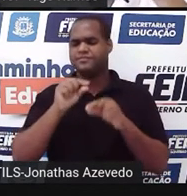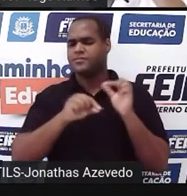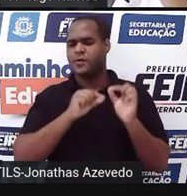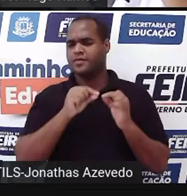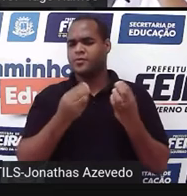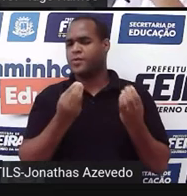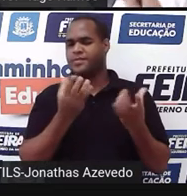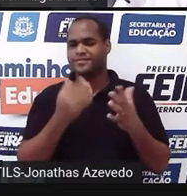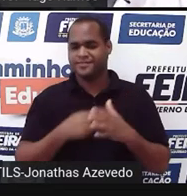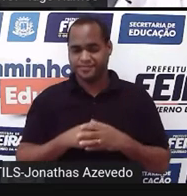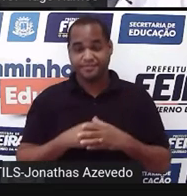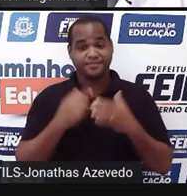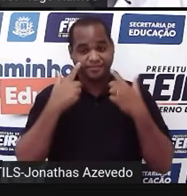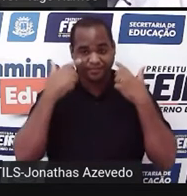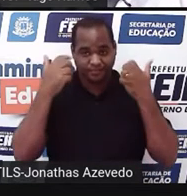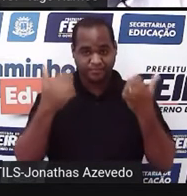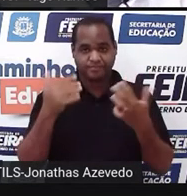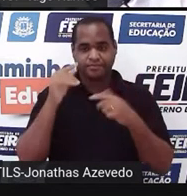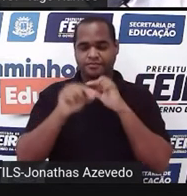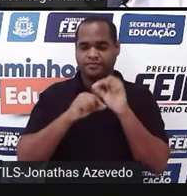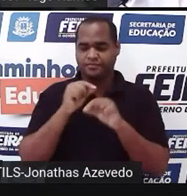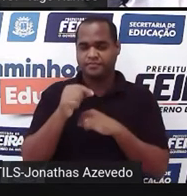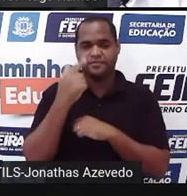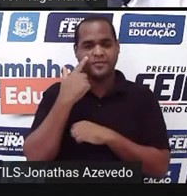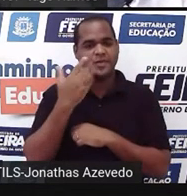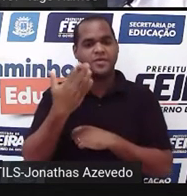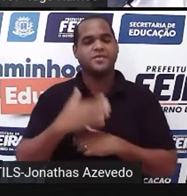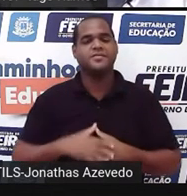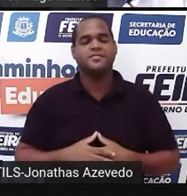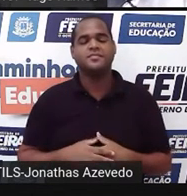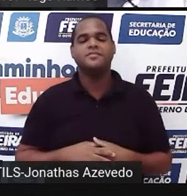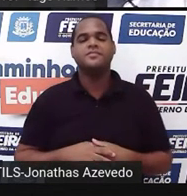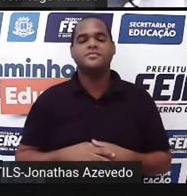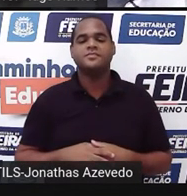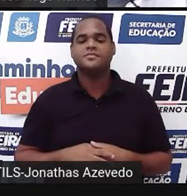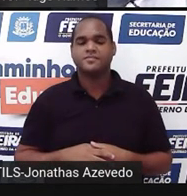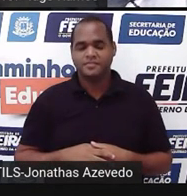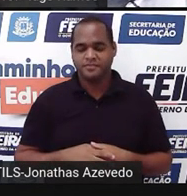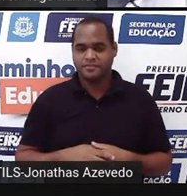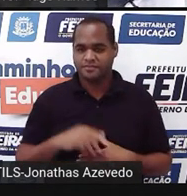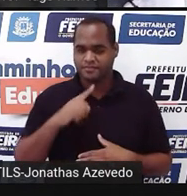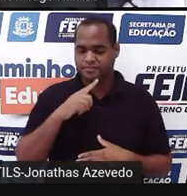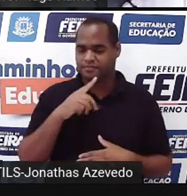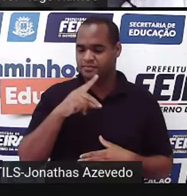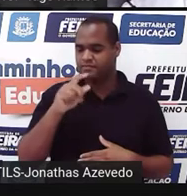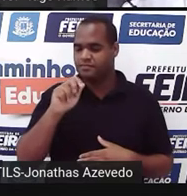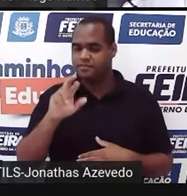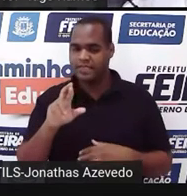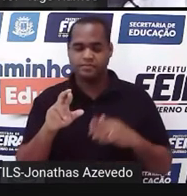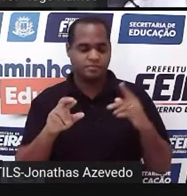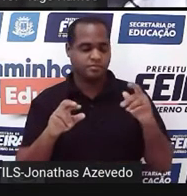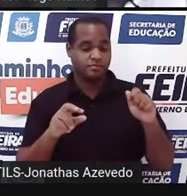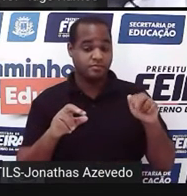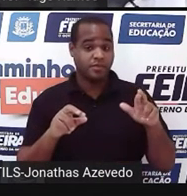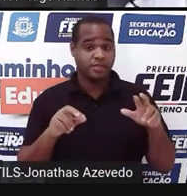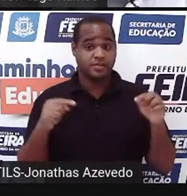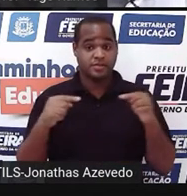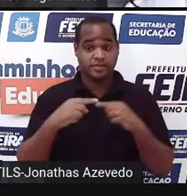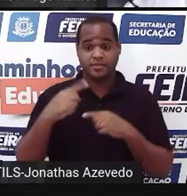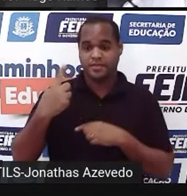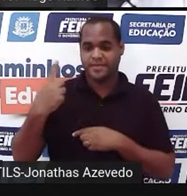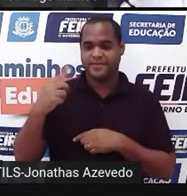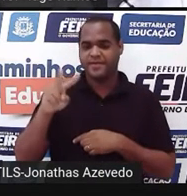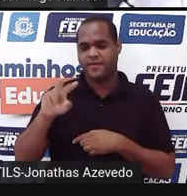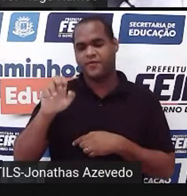Tá bom então veio aqui conferir comigo Olha só como é que a gente faz isso tá bom então em cada par ali ó o